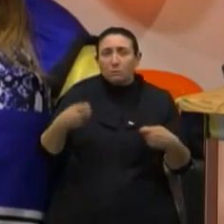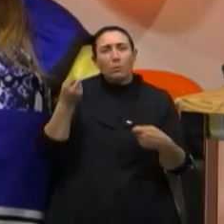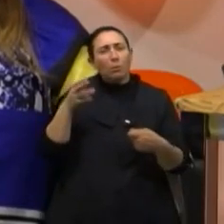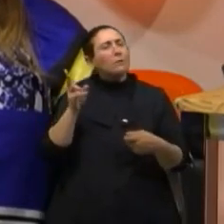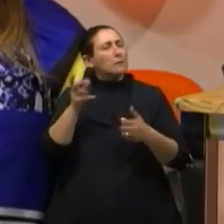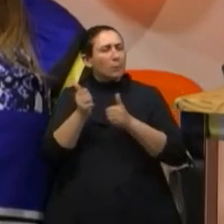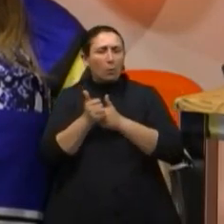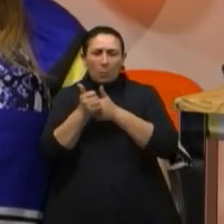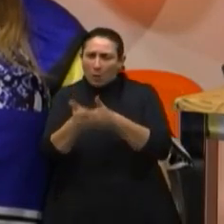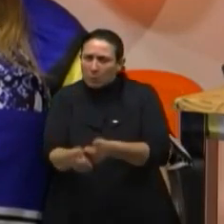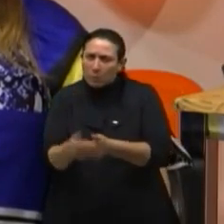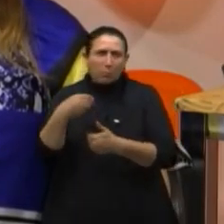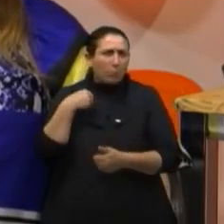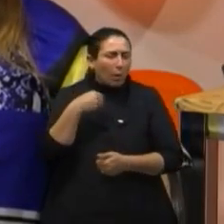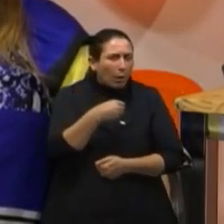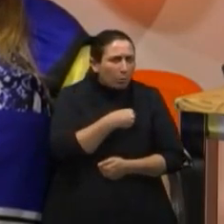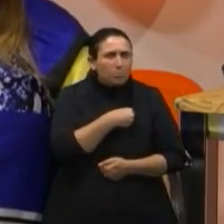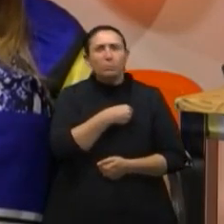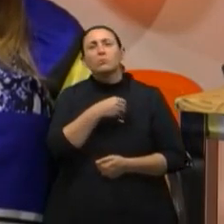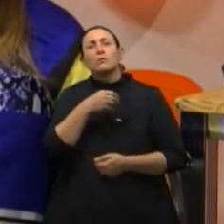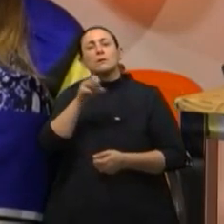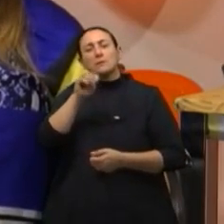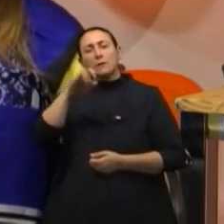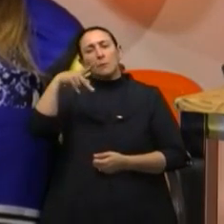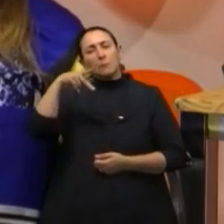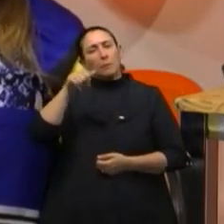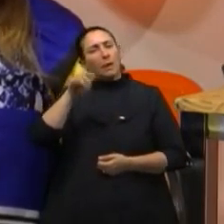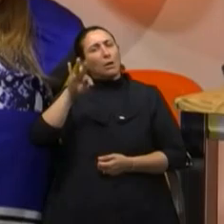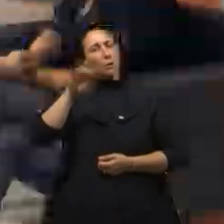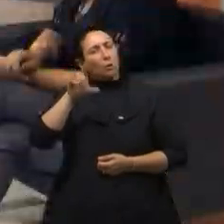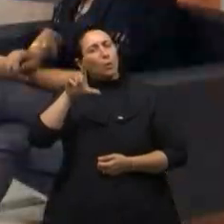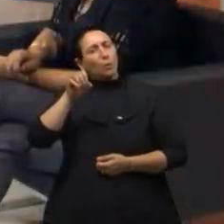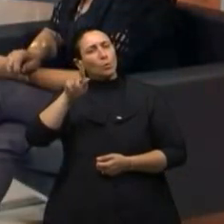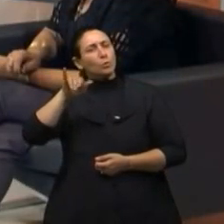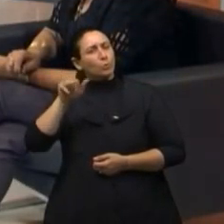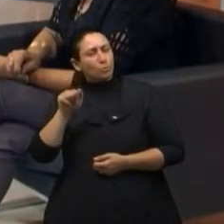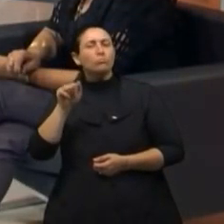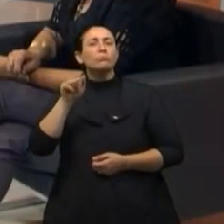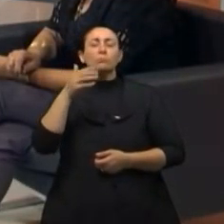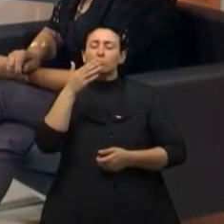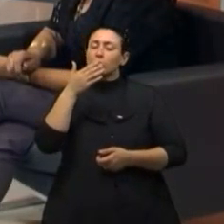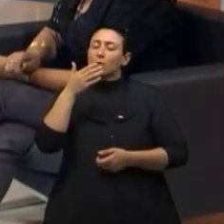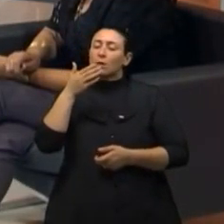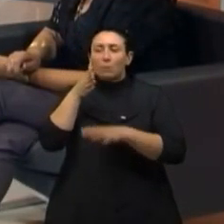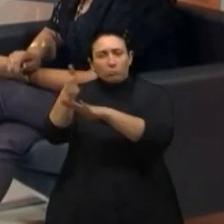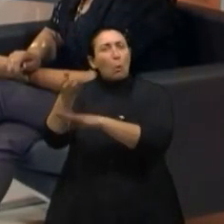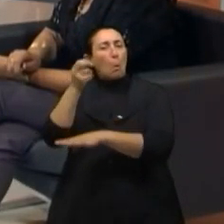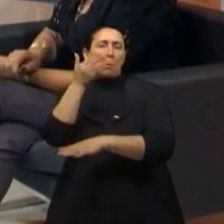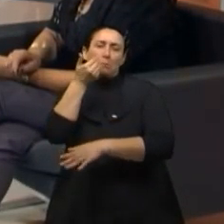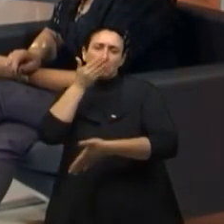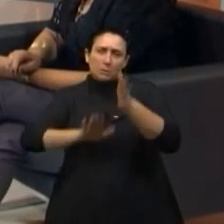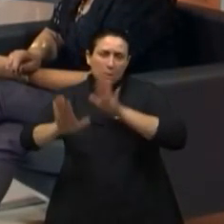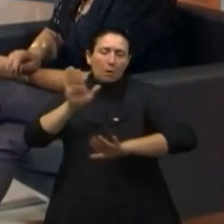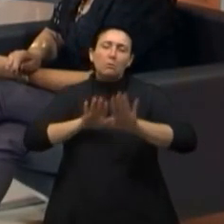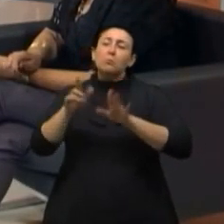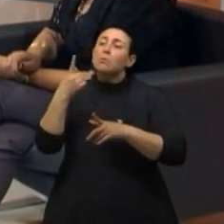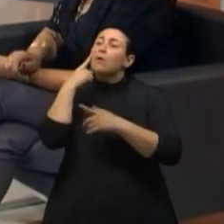acompanhamento do médico quando já for Patologia e do nutricionista para cuidar os seus hábitos